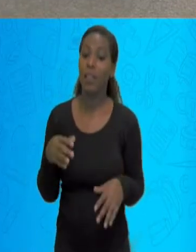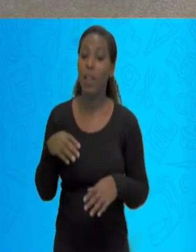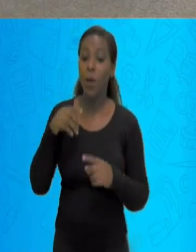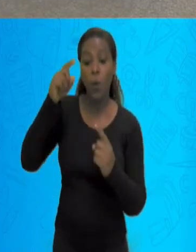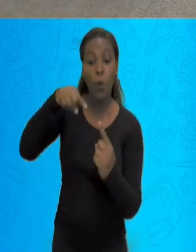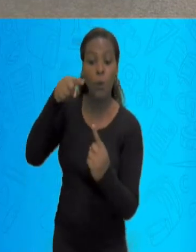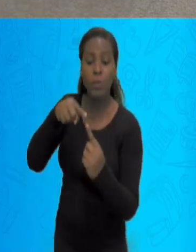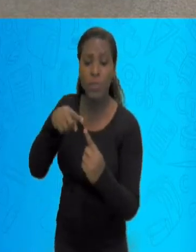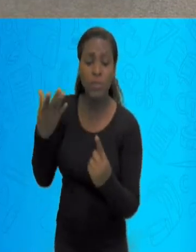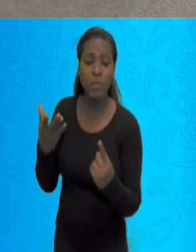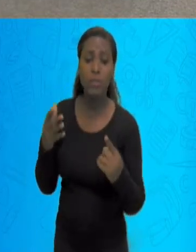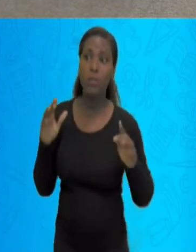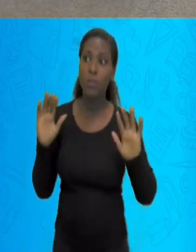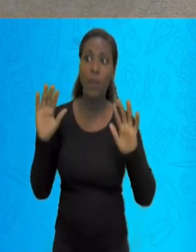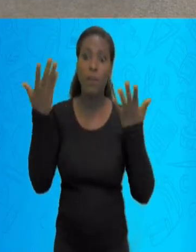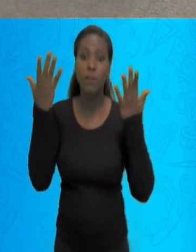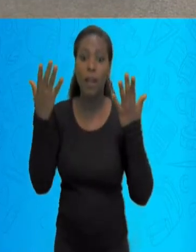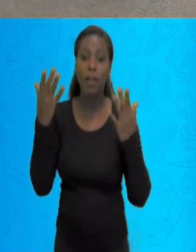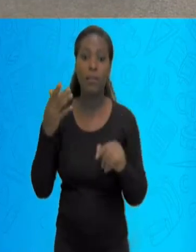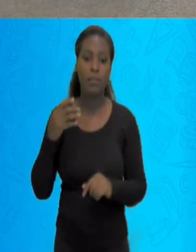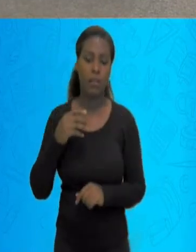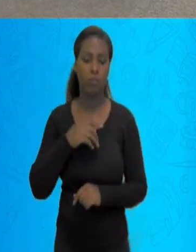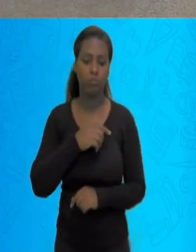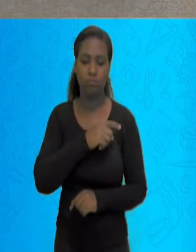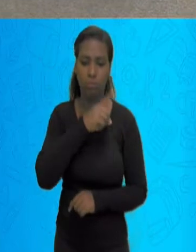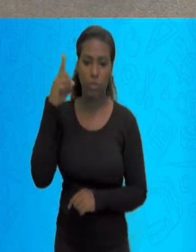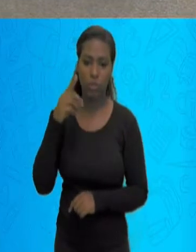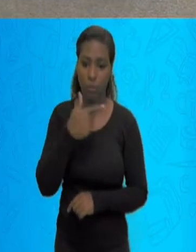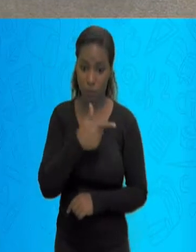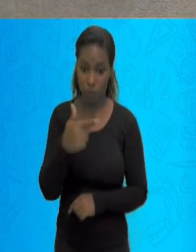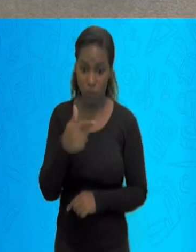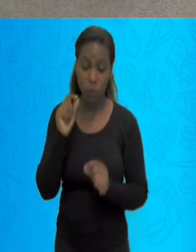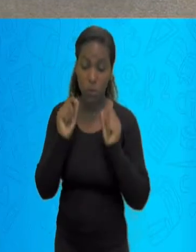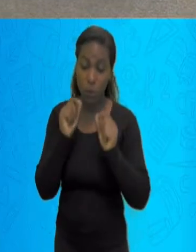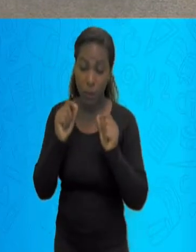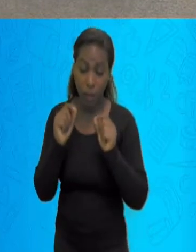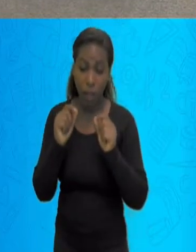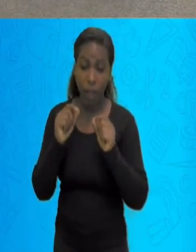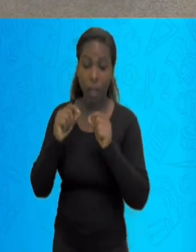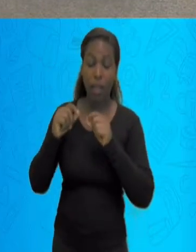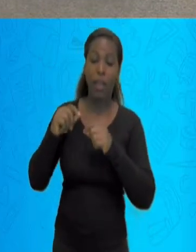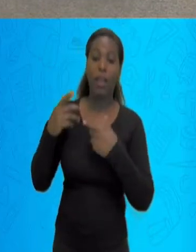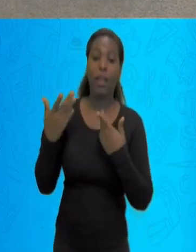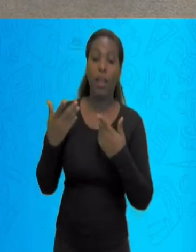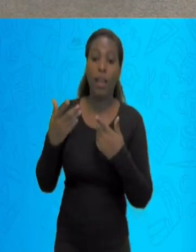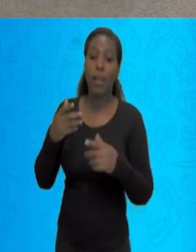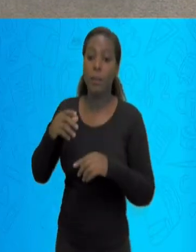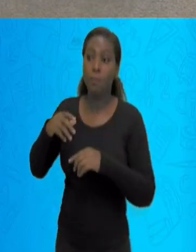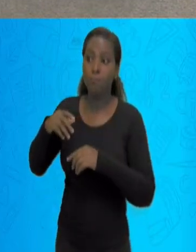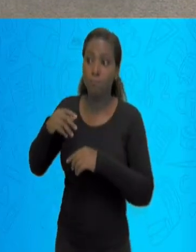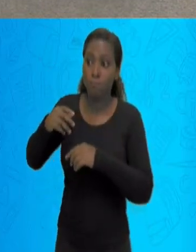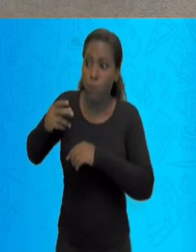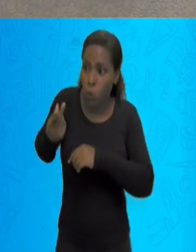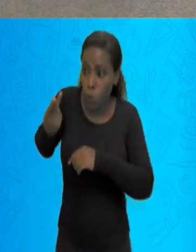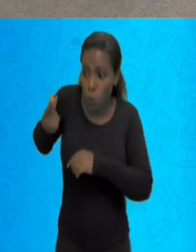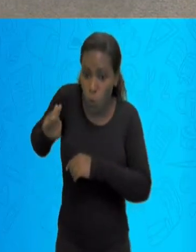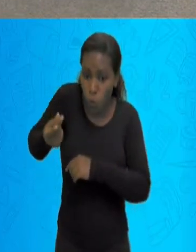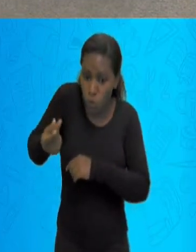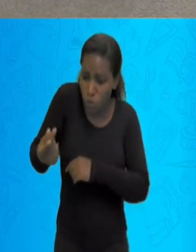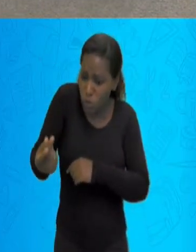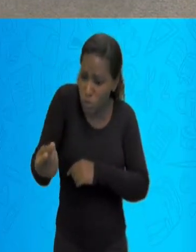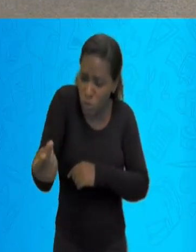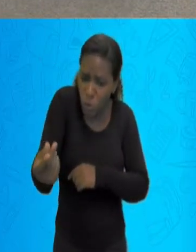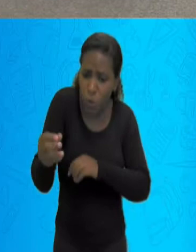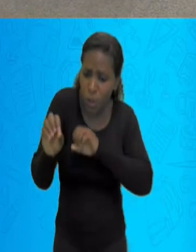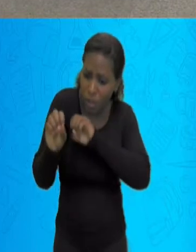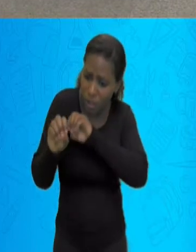área, assim como garantir a preservação do patrimônio folclórico do Brasil. Então, é importante a